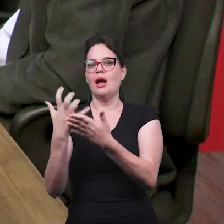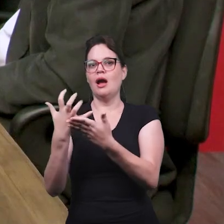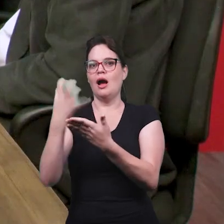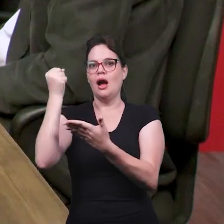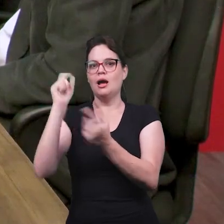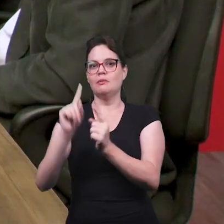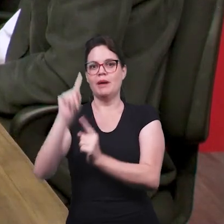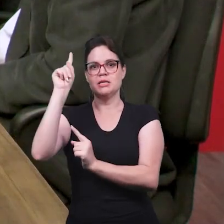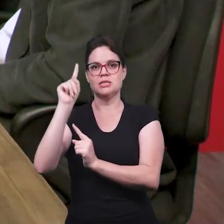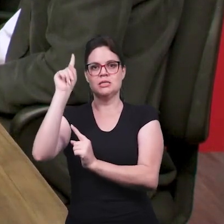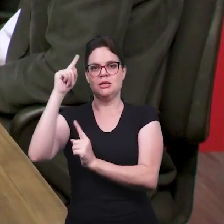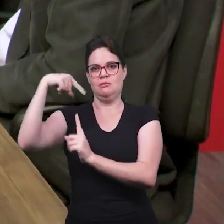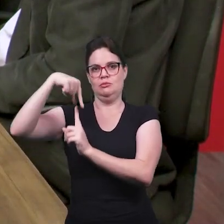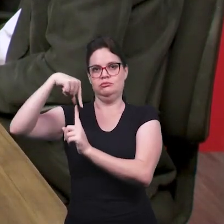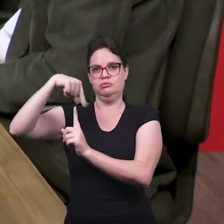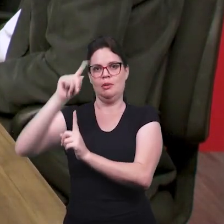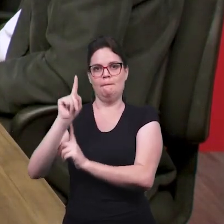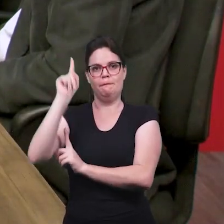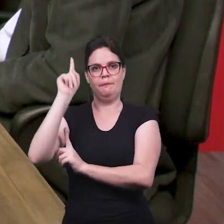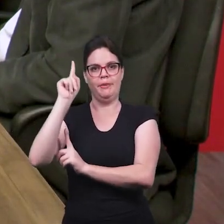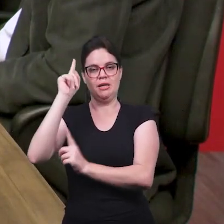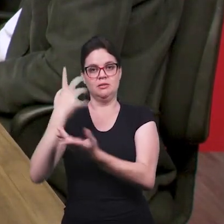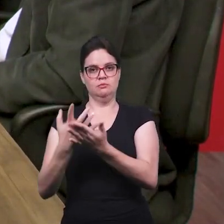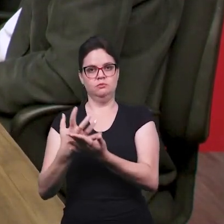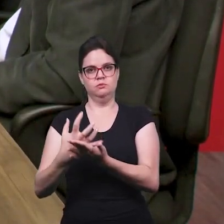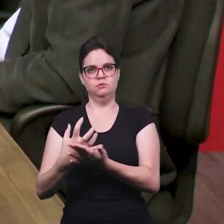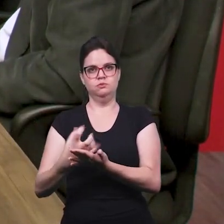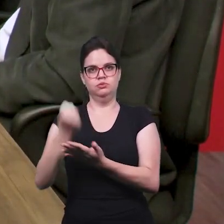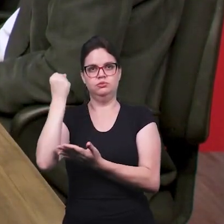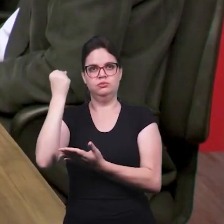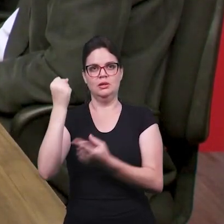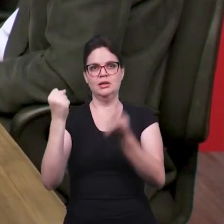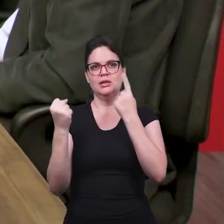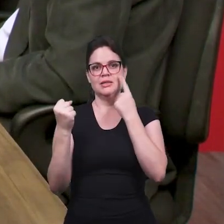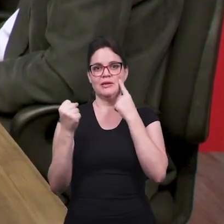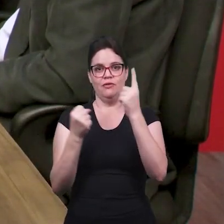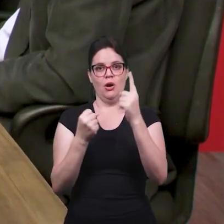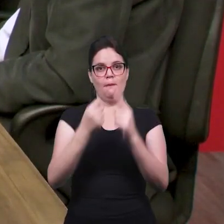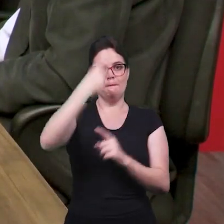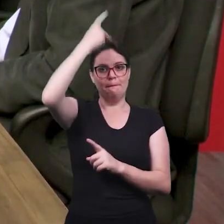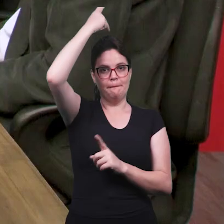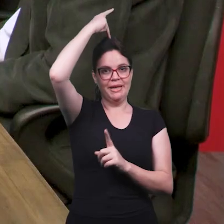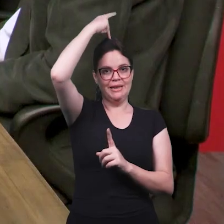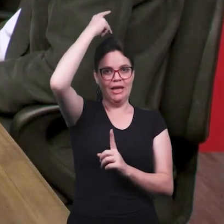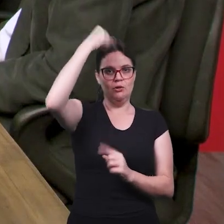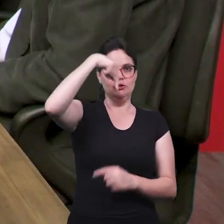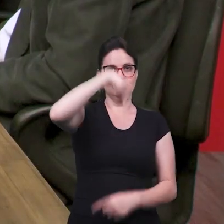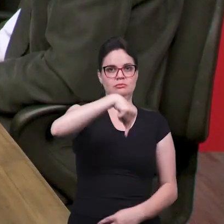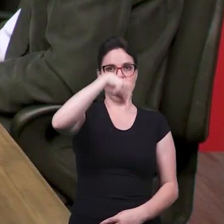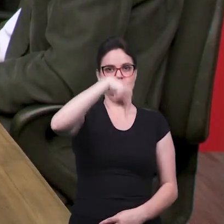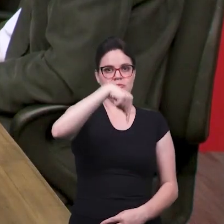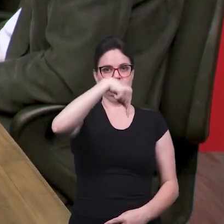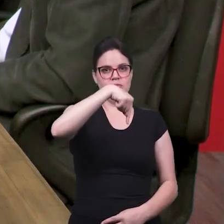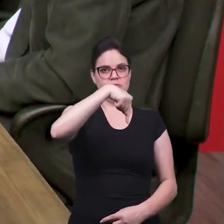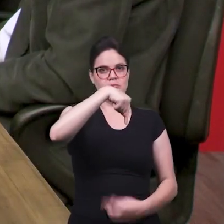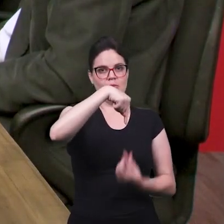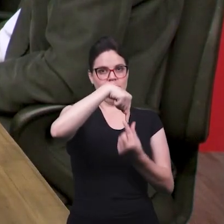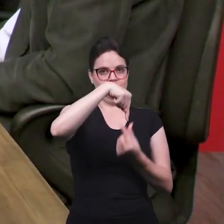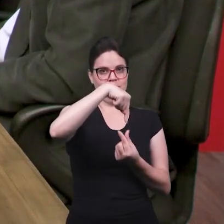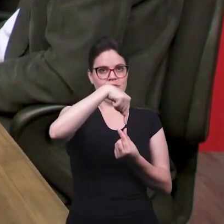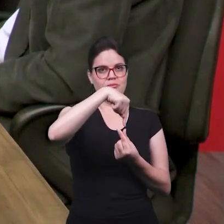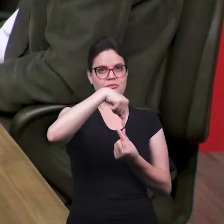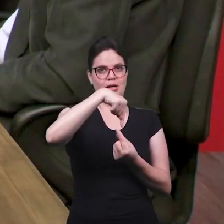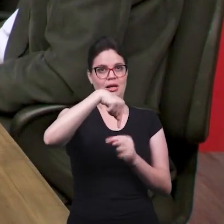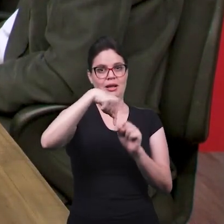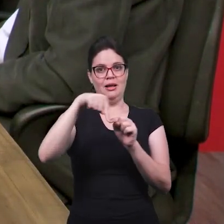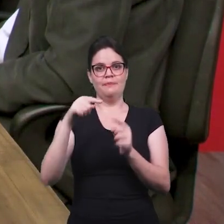seja, a igreja vai ser retirada. Enquanto aqui a seta do Pentecostes é o Espírito Santo descendo sobre a igreja,